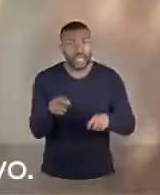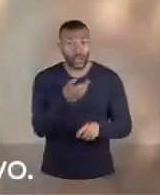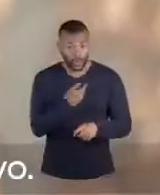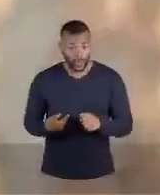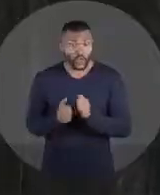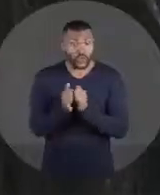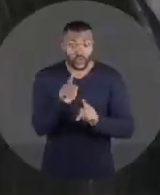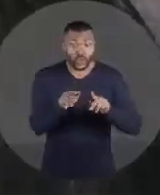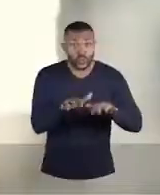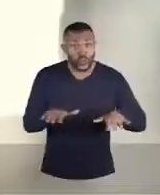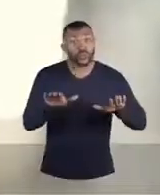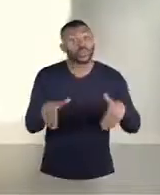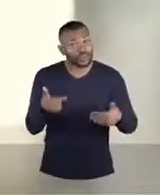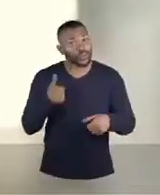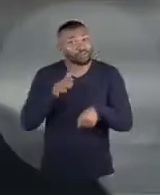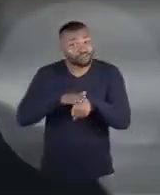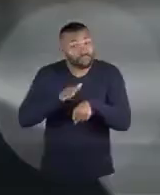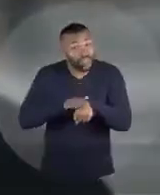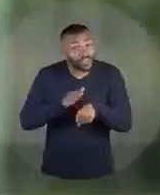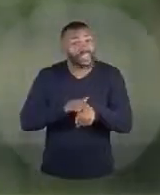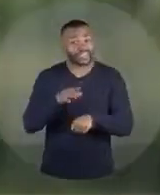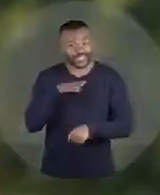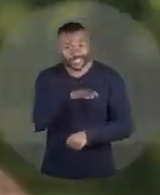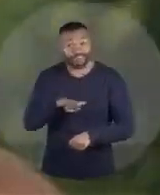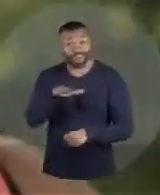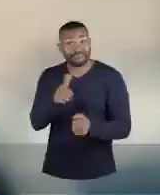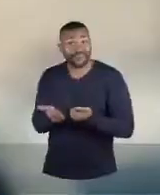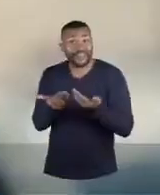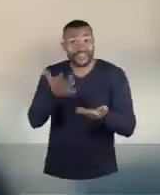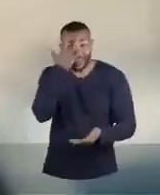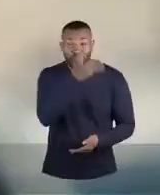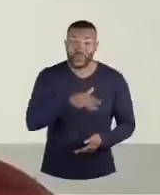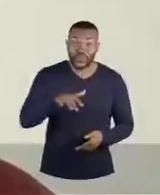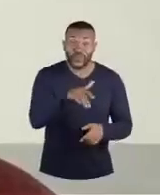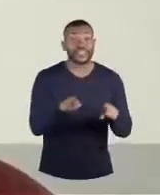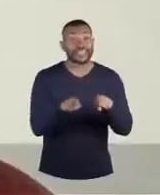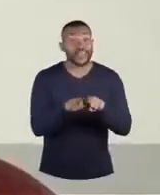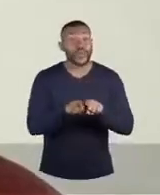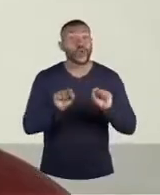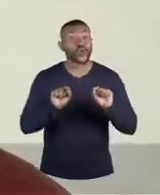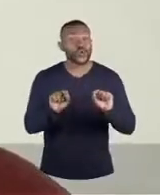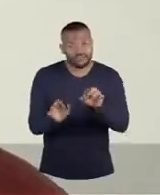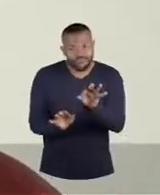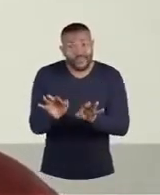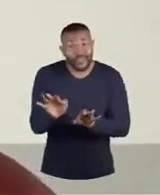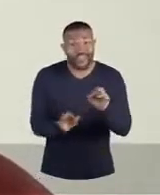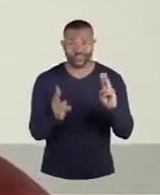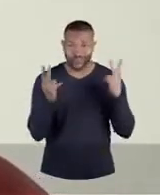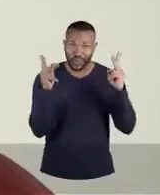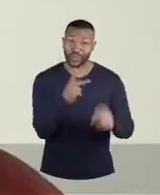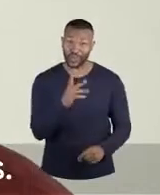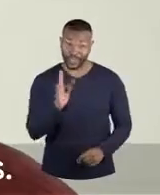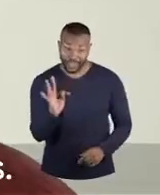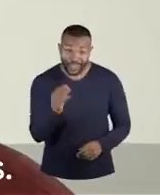governar junto com o povo. E é isso que eu vou fazer. Devolver a cidade para as pessoas. E trazer de volta os projetos vitoriosos